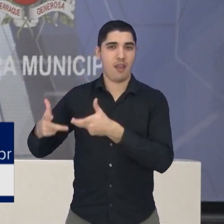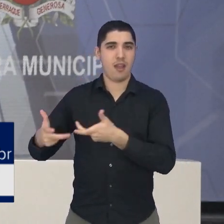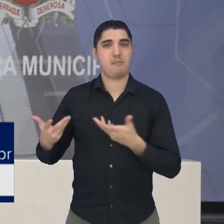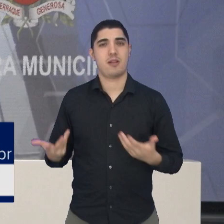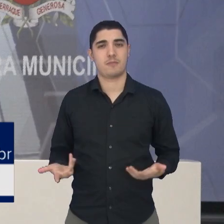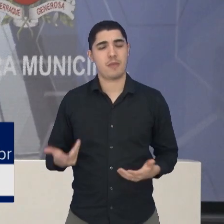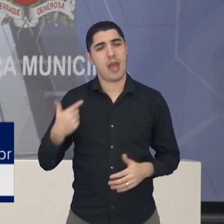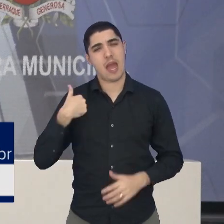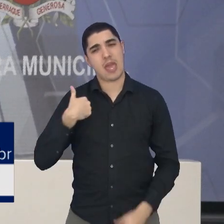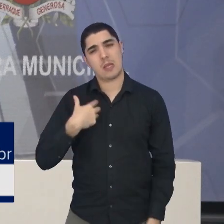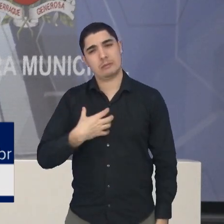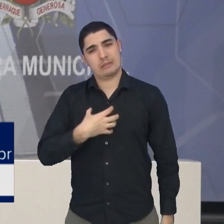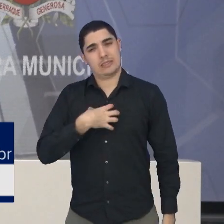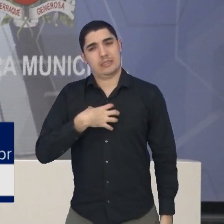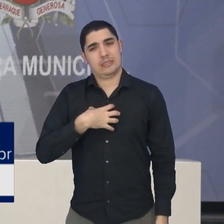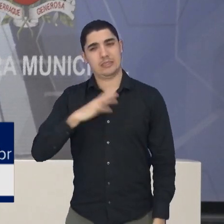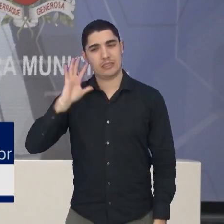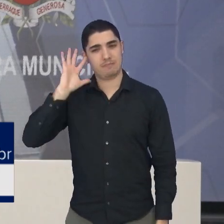E aí eu fico pensando,